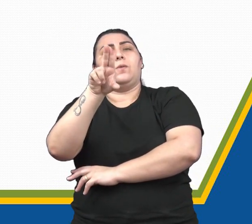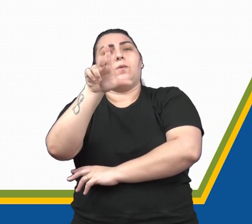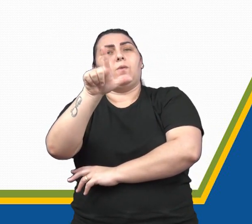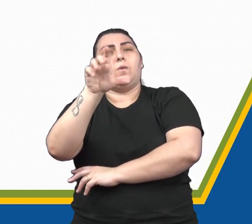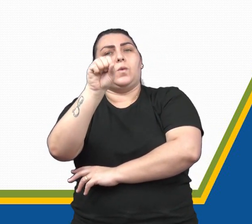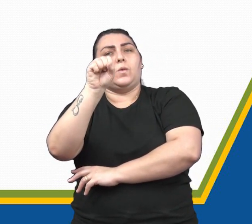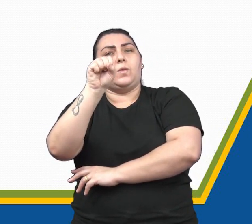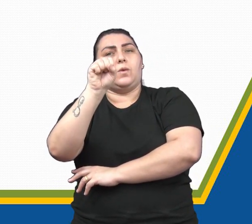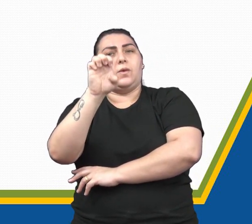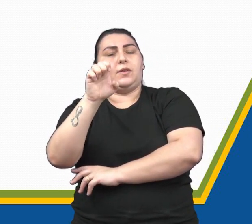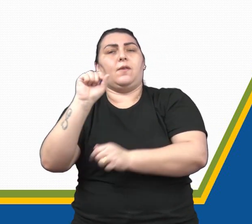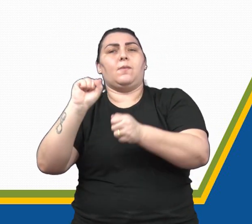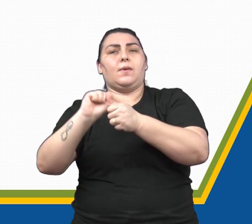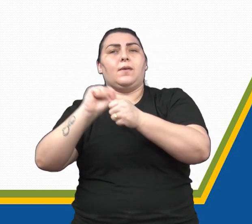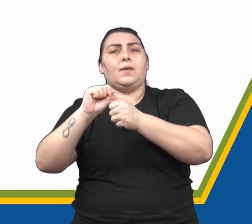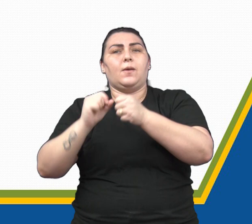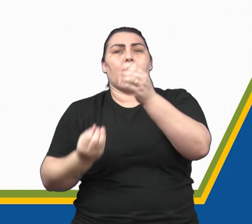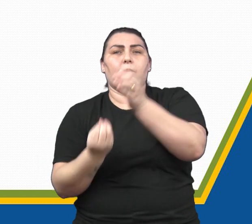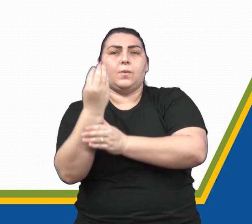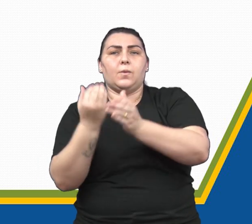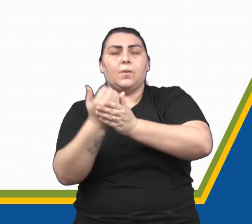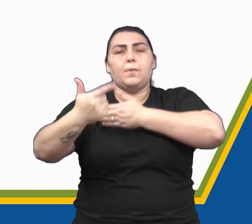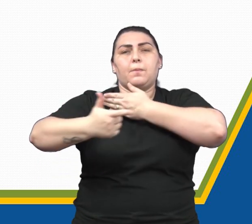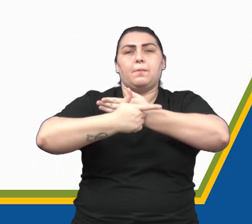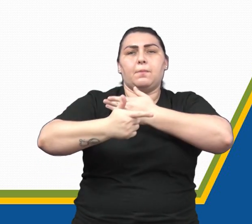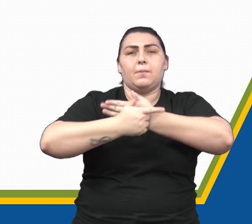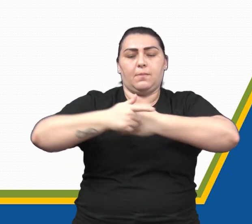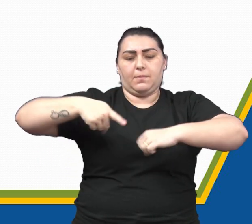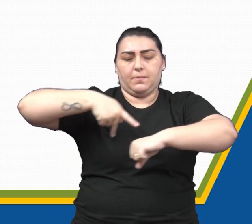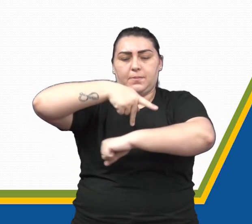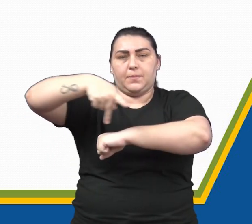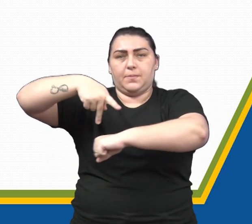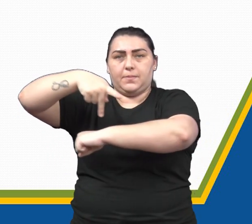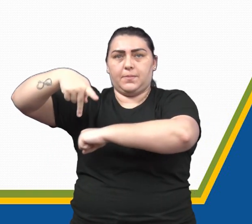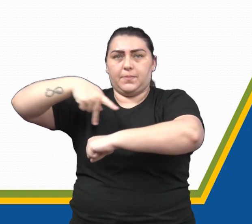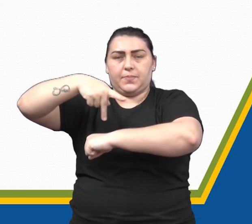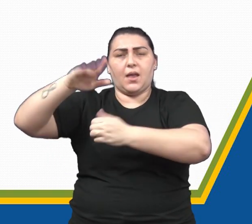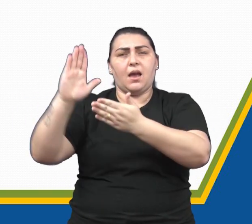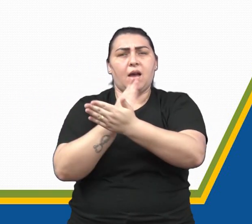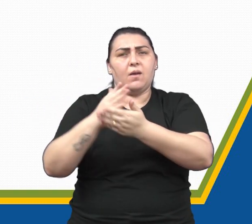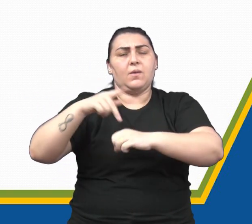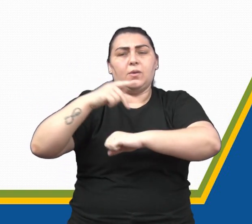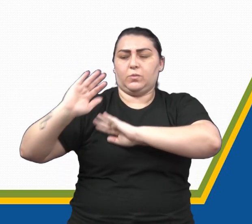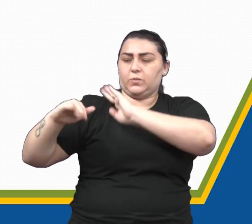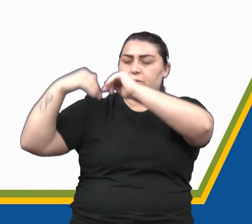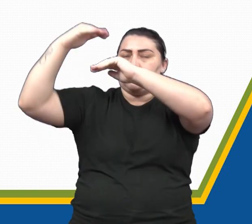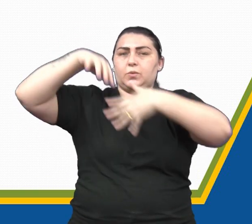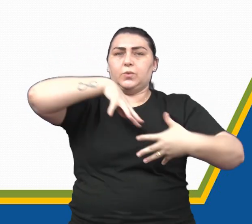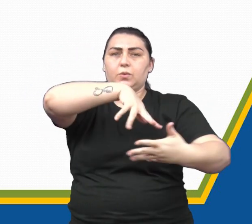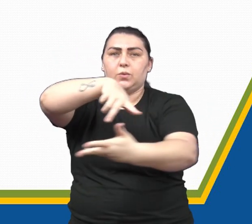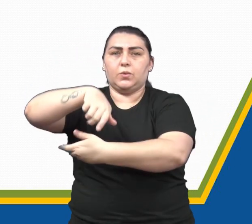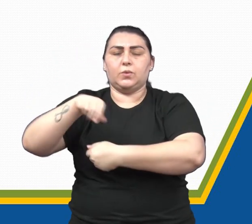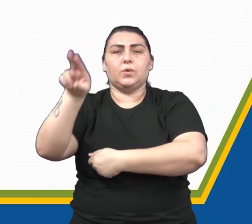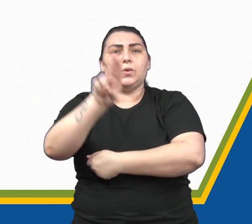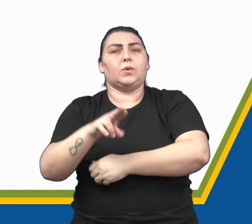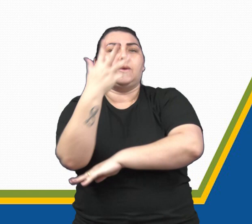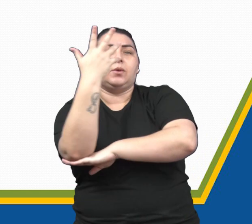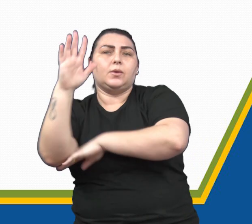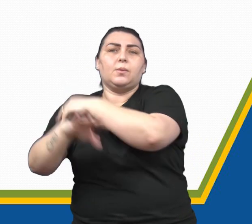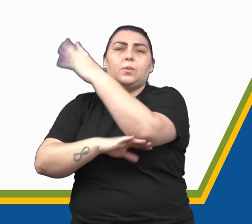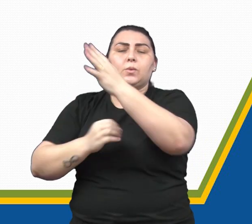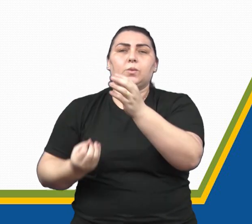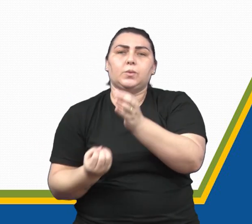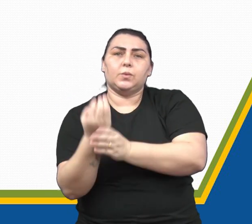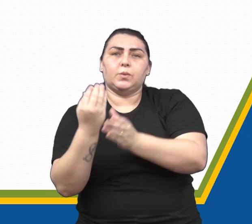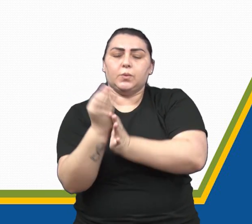celulose serve para a produção de papel, tá? E países, tá? Alguns países desenvolvidos do mundo utilizam essa floresta para a produção de